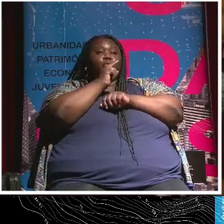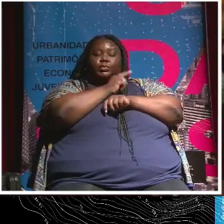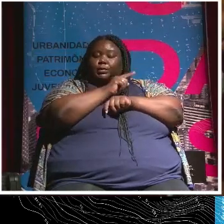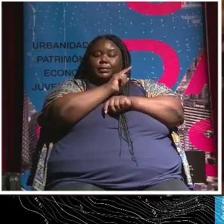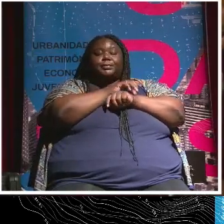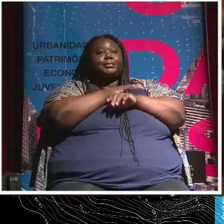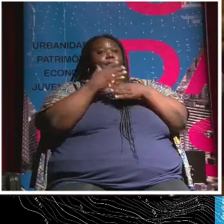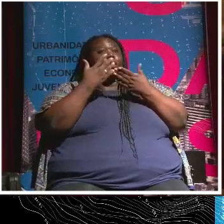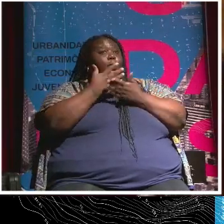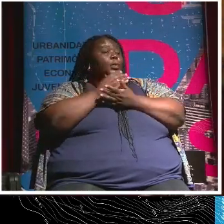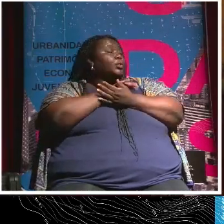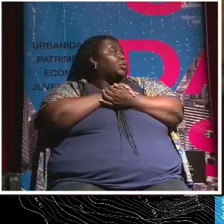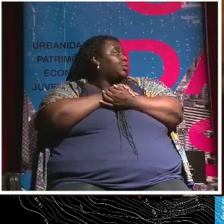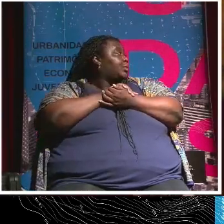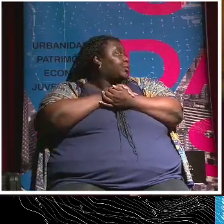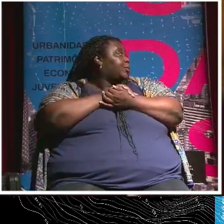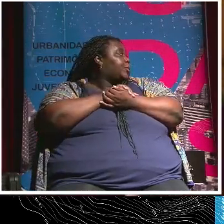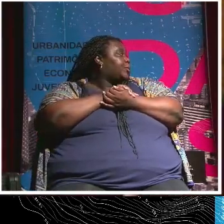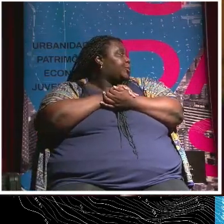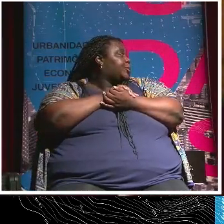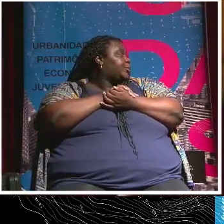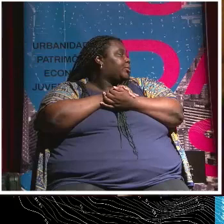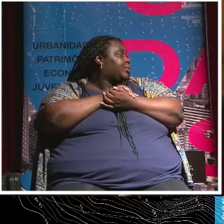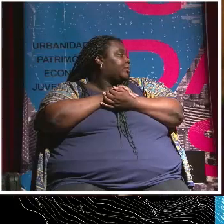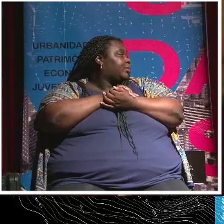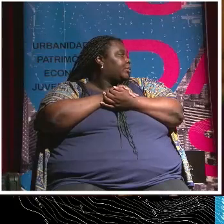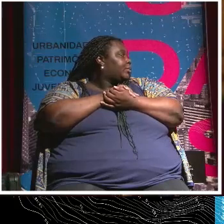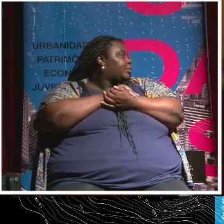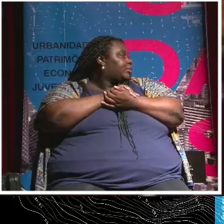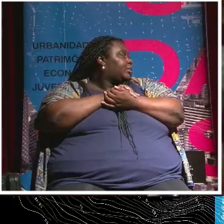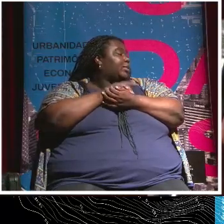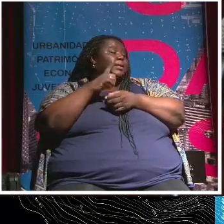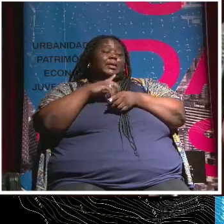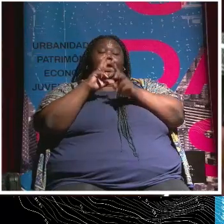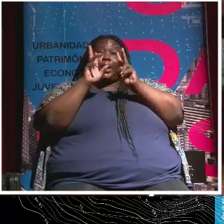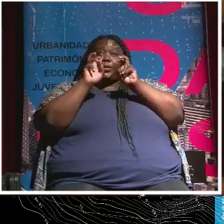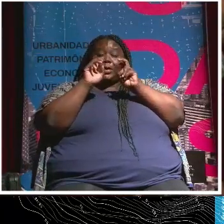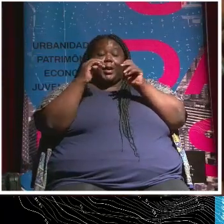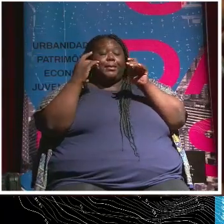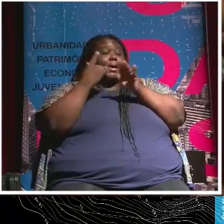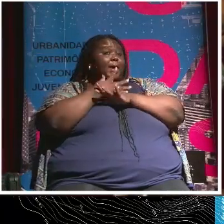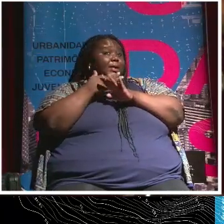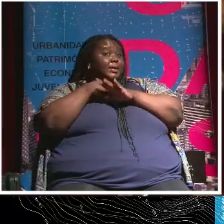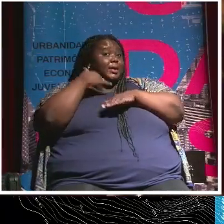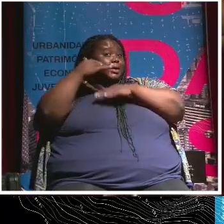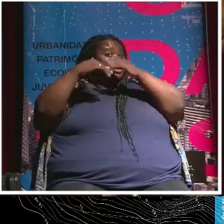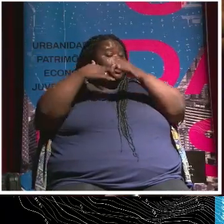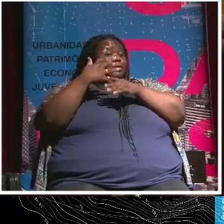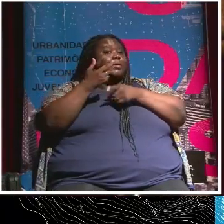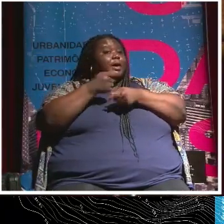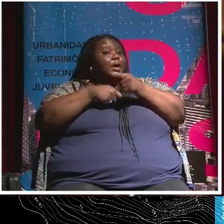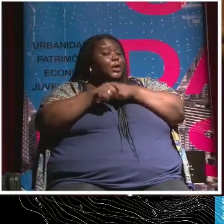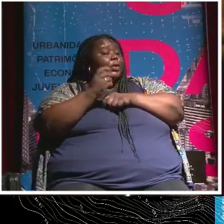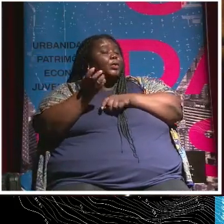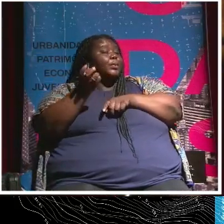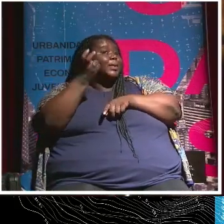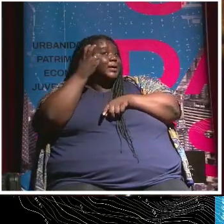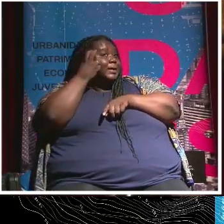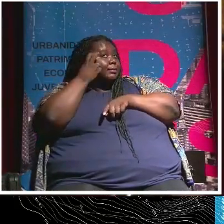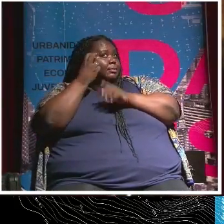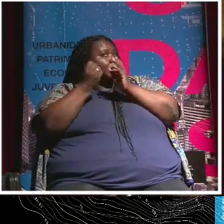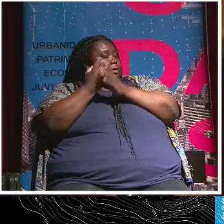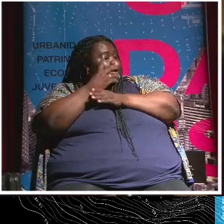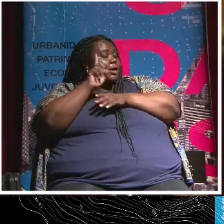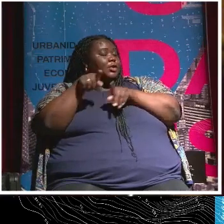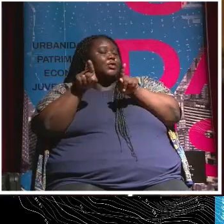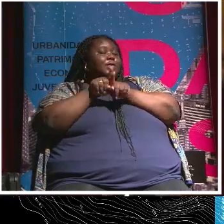na nossa mesa, que tem esse tema, né, a cidade como motor, economia criativa e